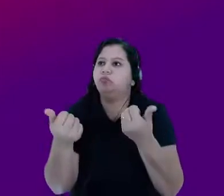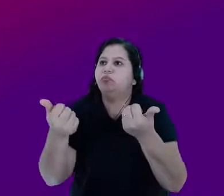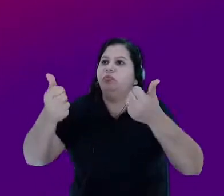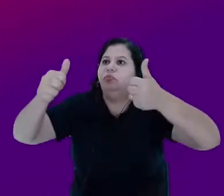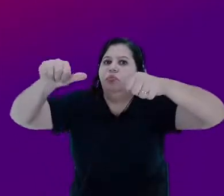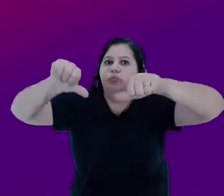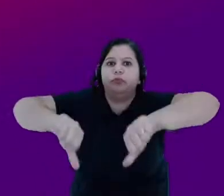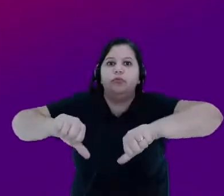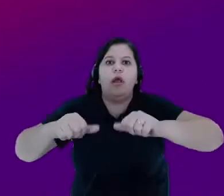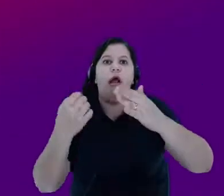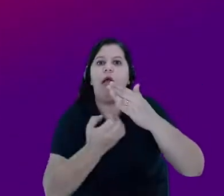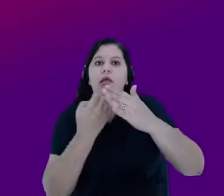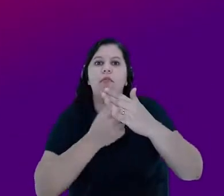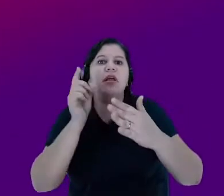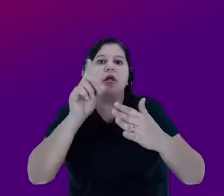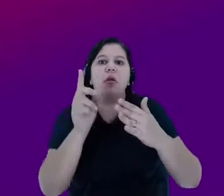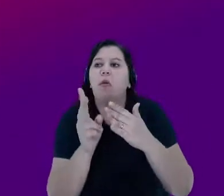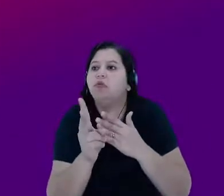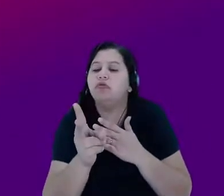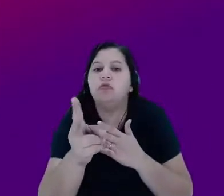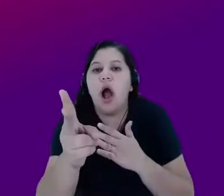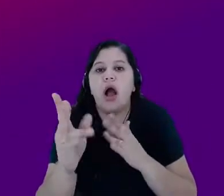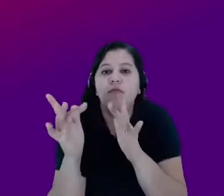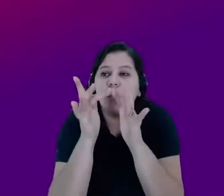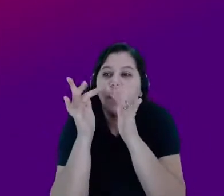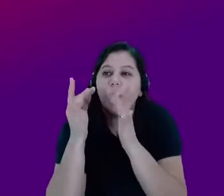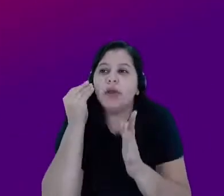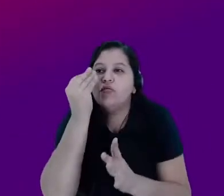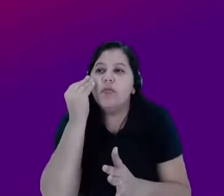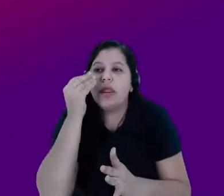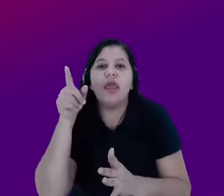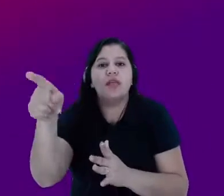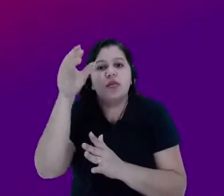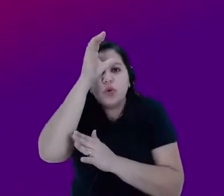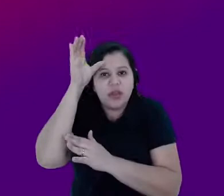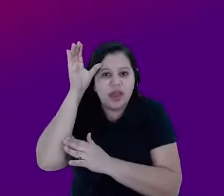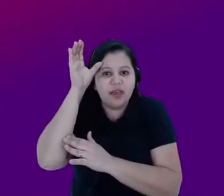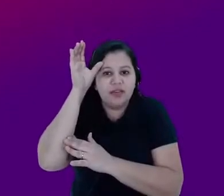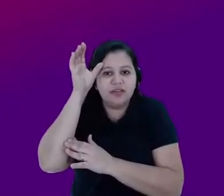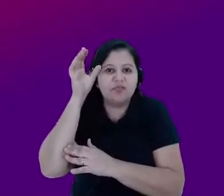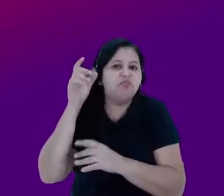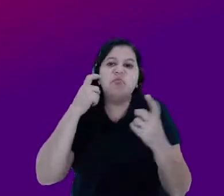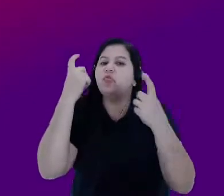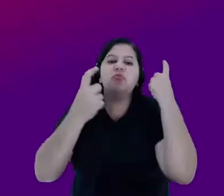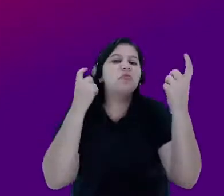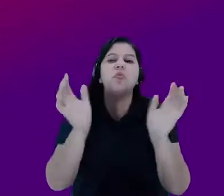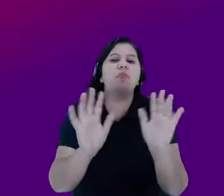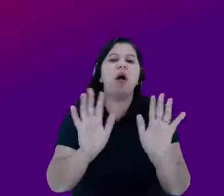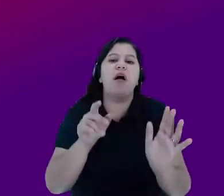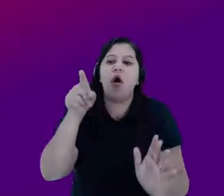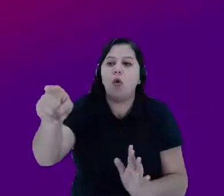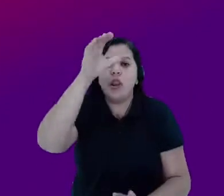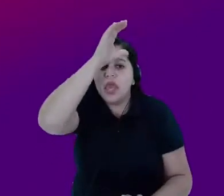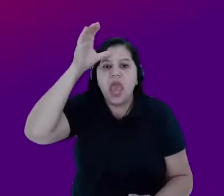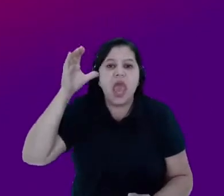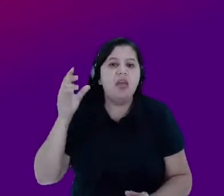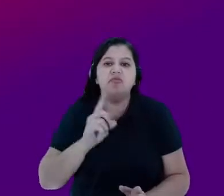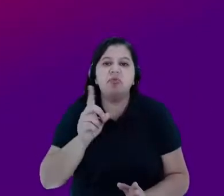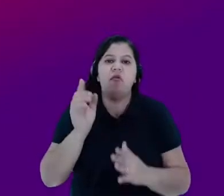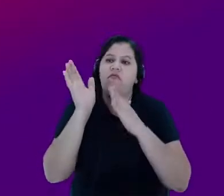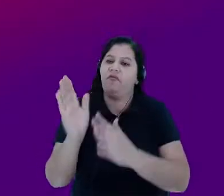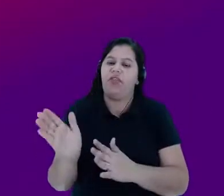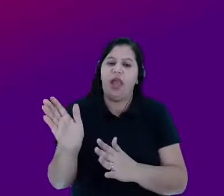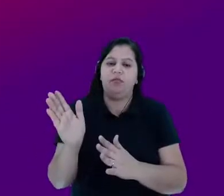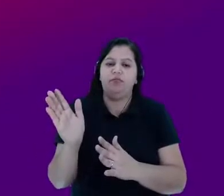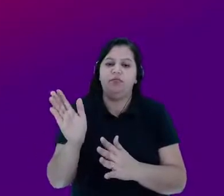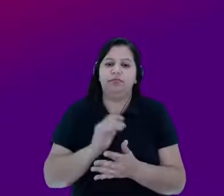não tinham um olhar de ROI sobre essa experiência do cliente. Quanto isso me retorna? Quanto essa fidelização significa em termos de financeiros,